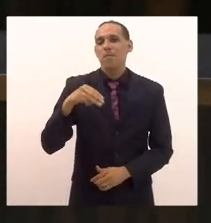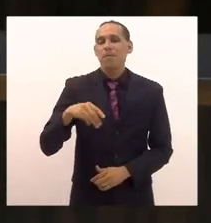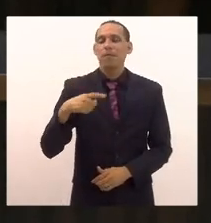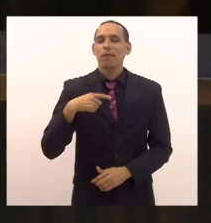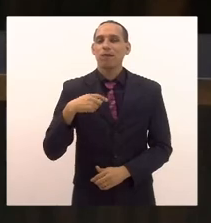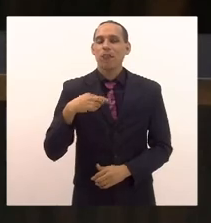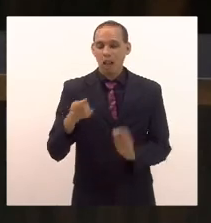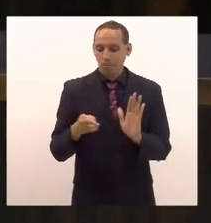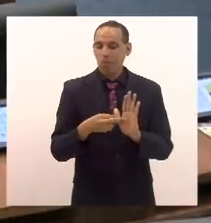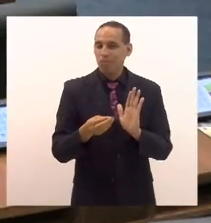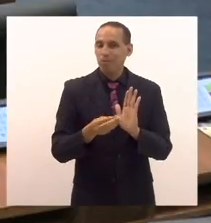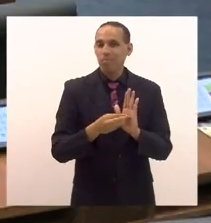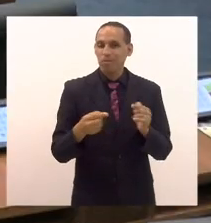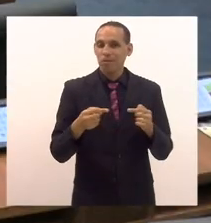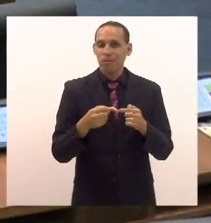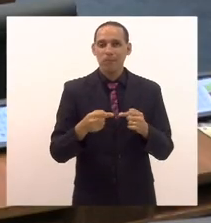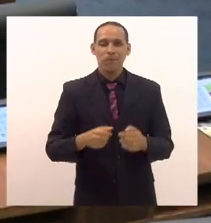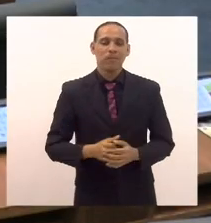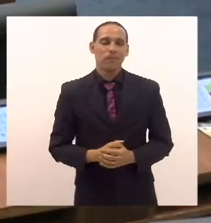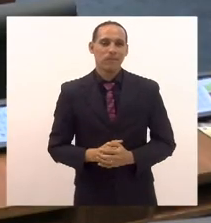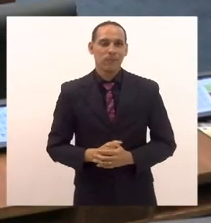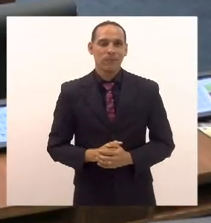dez minutos um tempo regimental